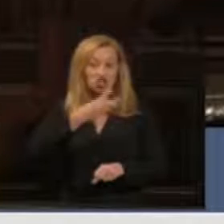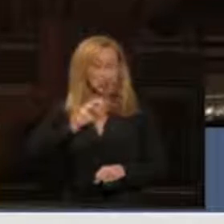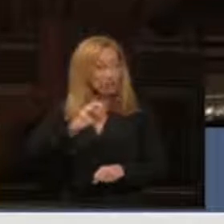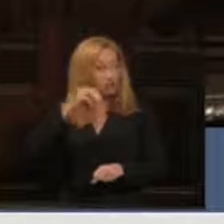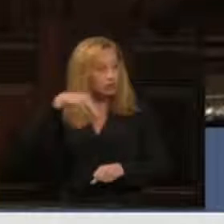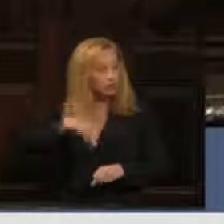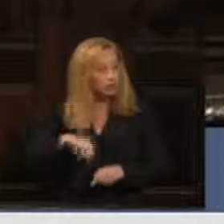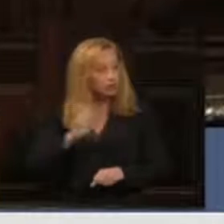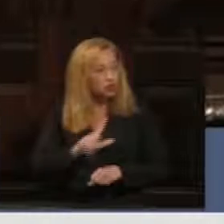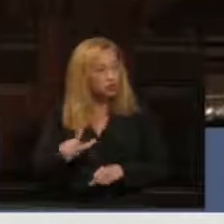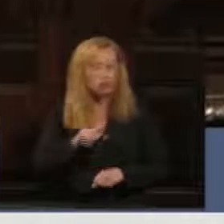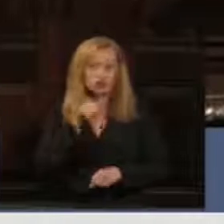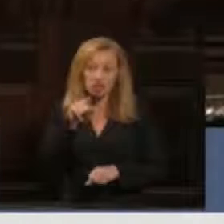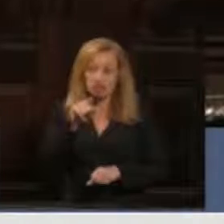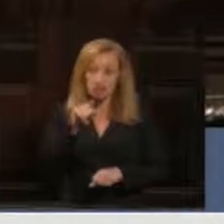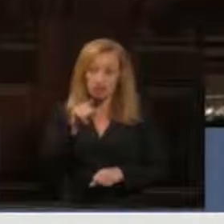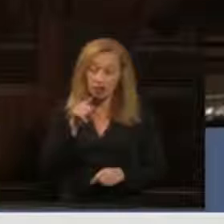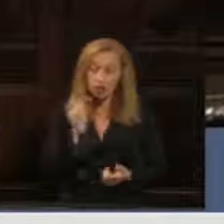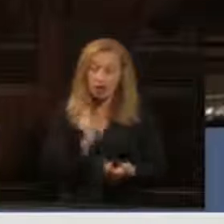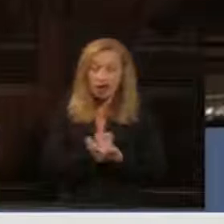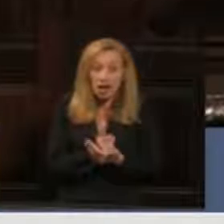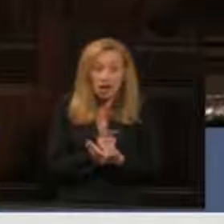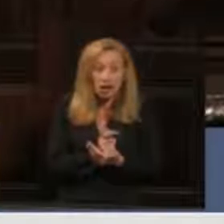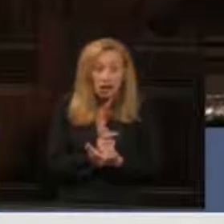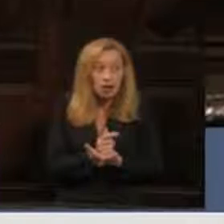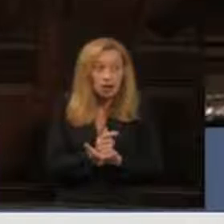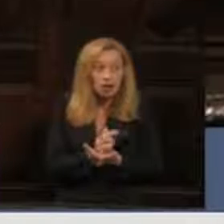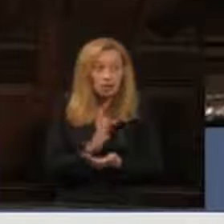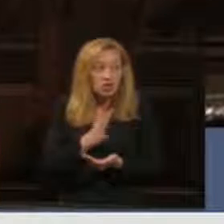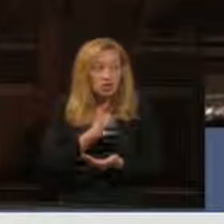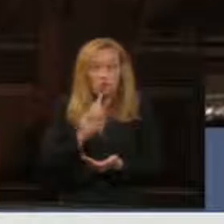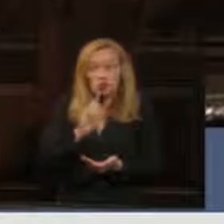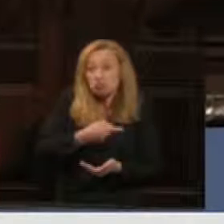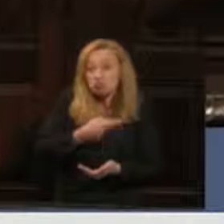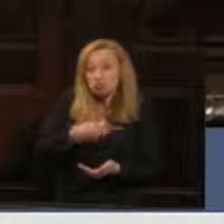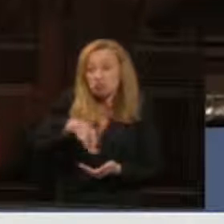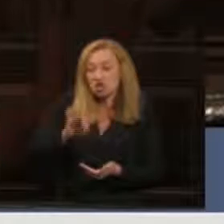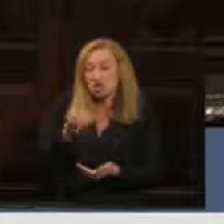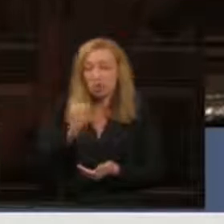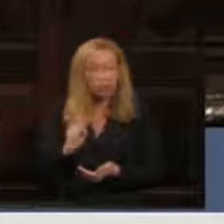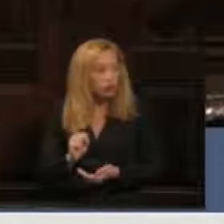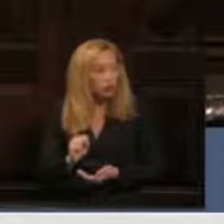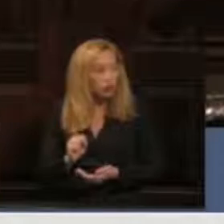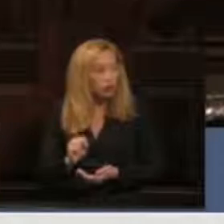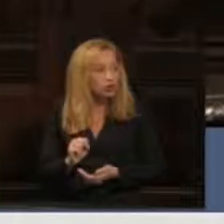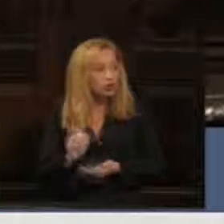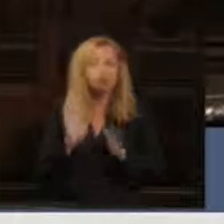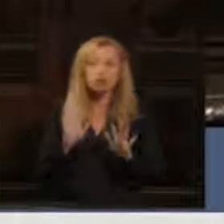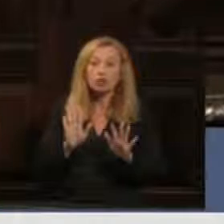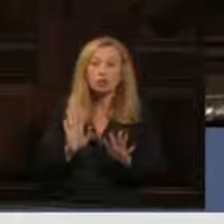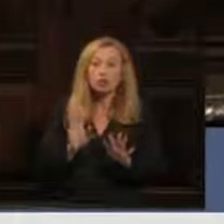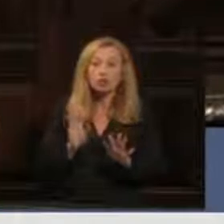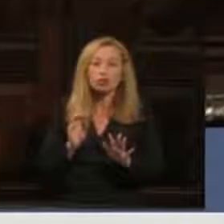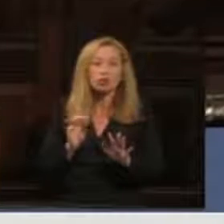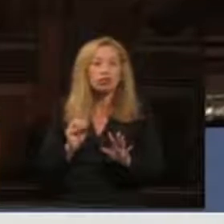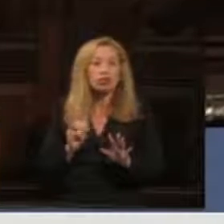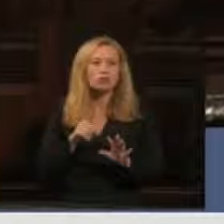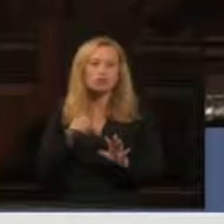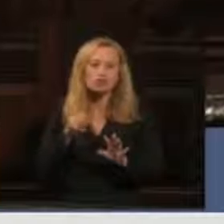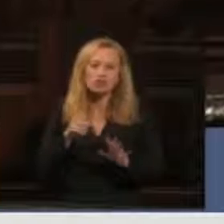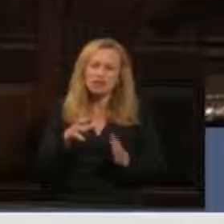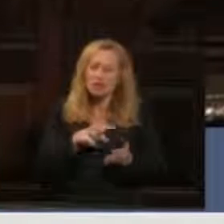possivelmente você vai gastar 1 milhão por cabeça. Então, de cara, ele vai ter que tirar dos cofres da